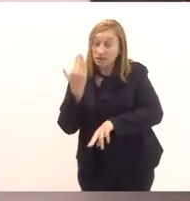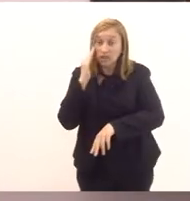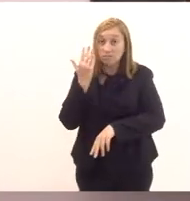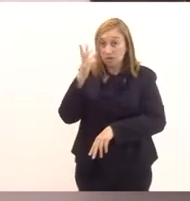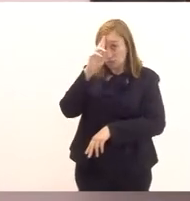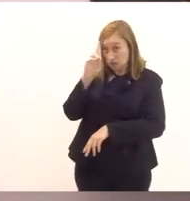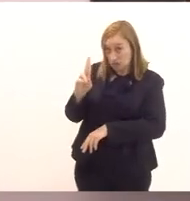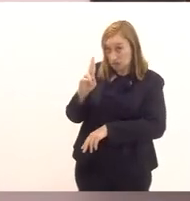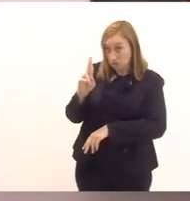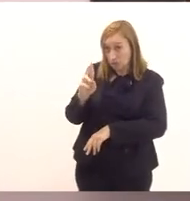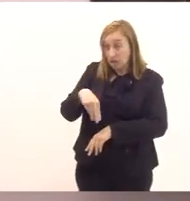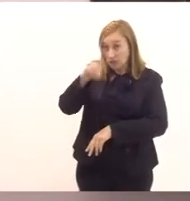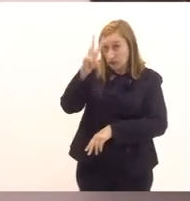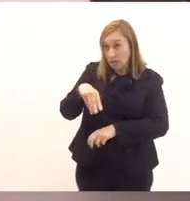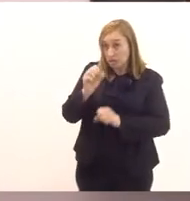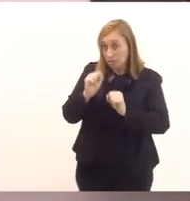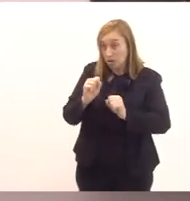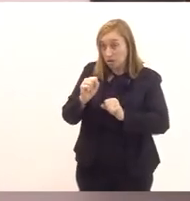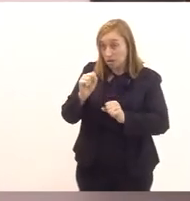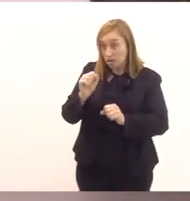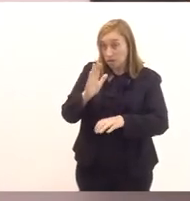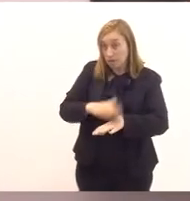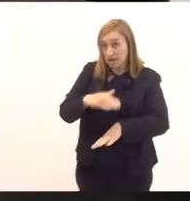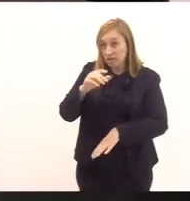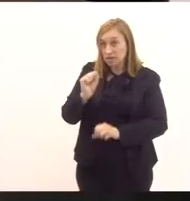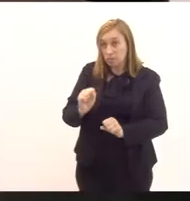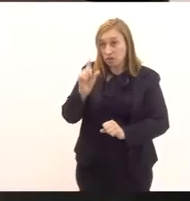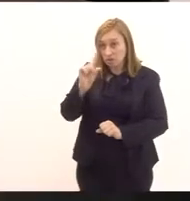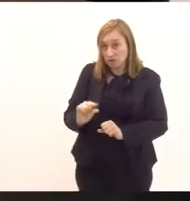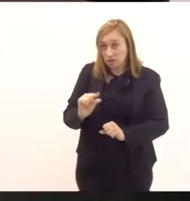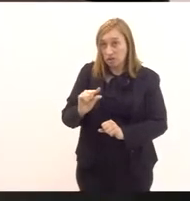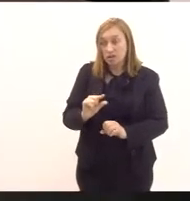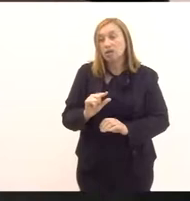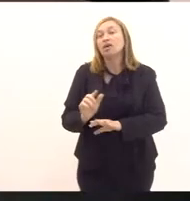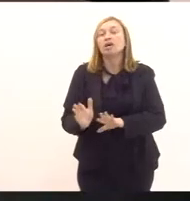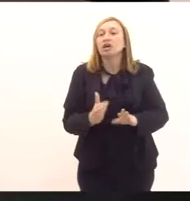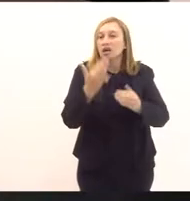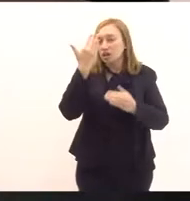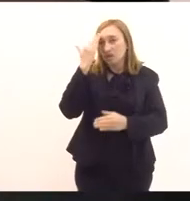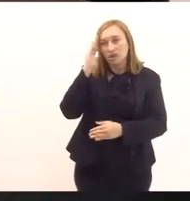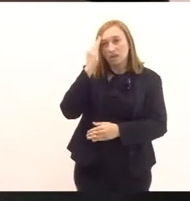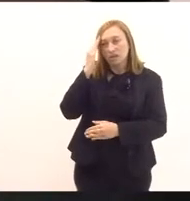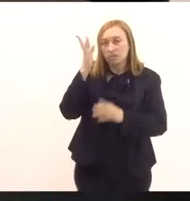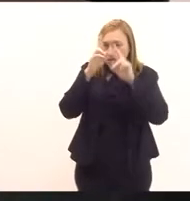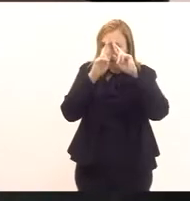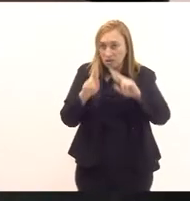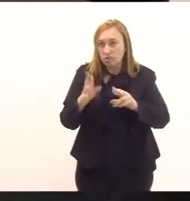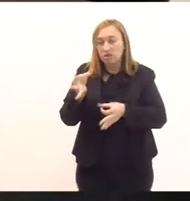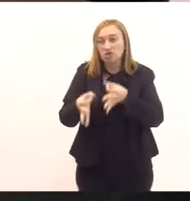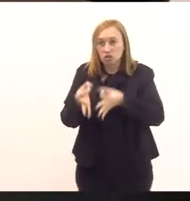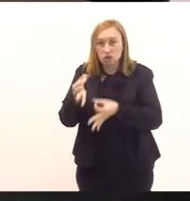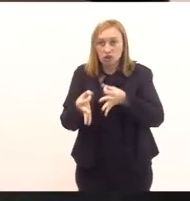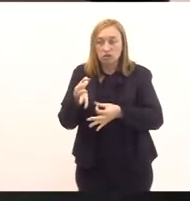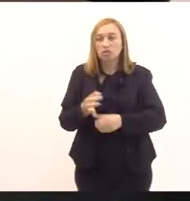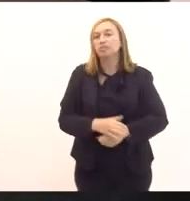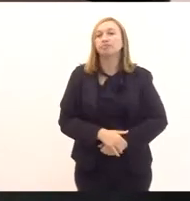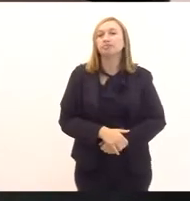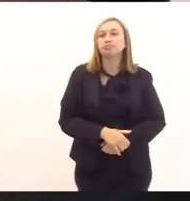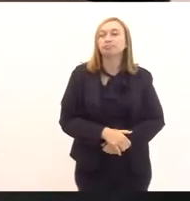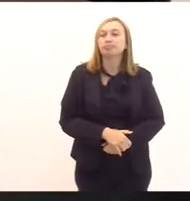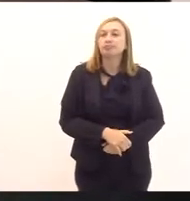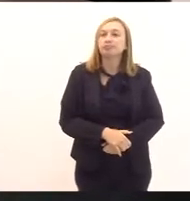você quem pode mais pode me ajudar o meu entendimento a respeito respondimento respeito o entendimento jurídico de que